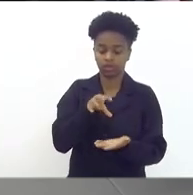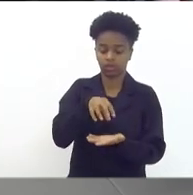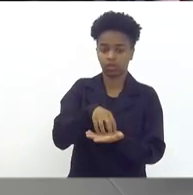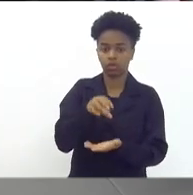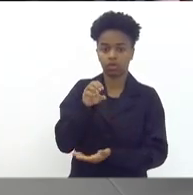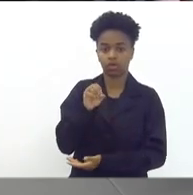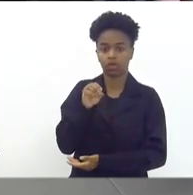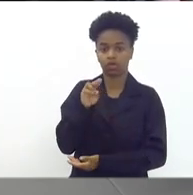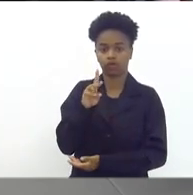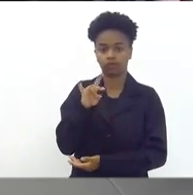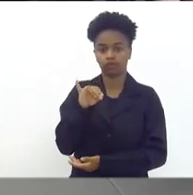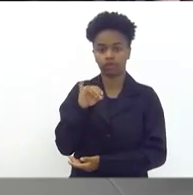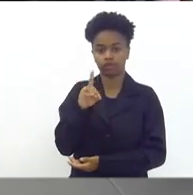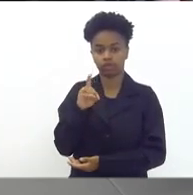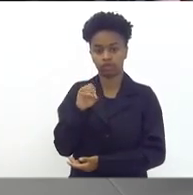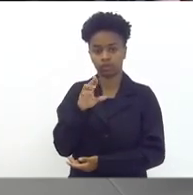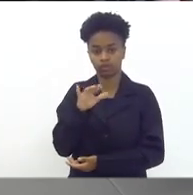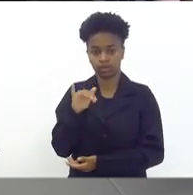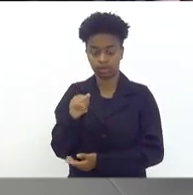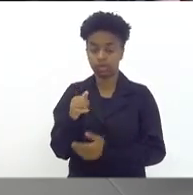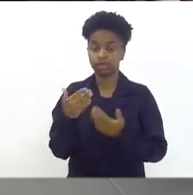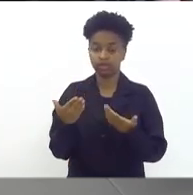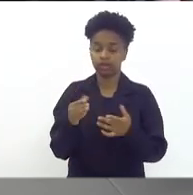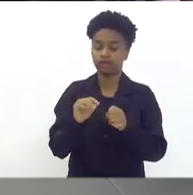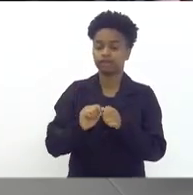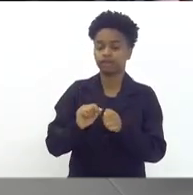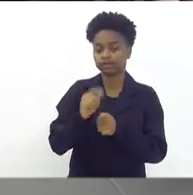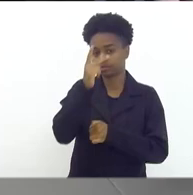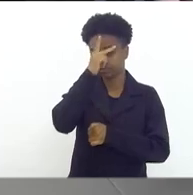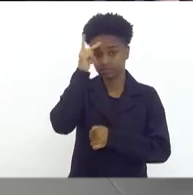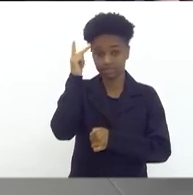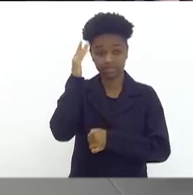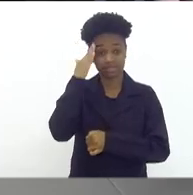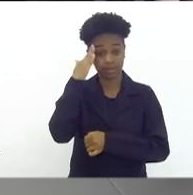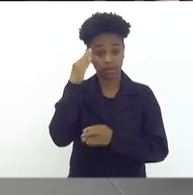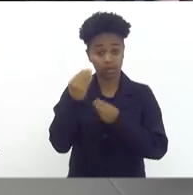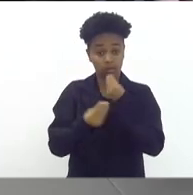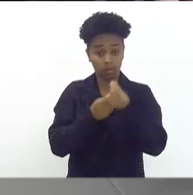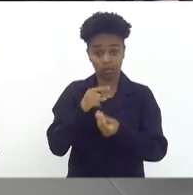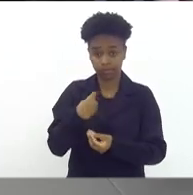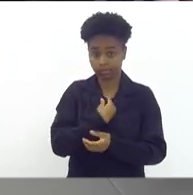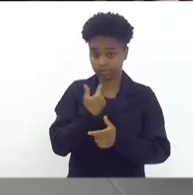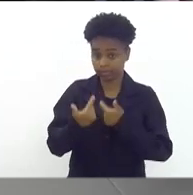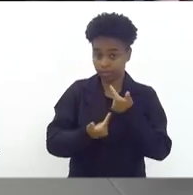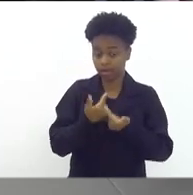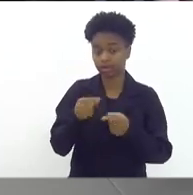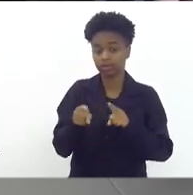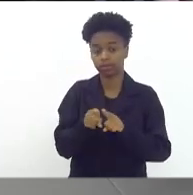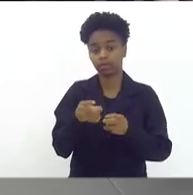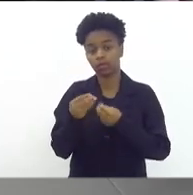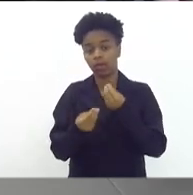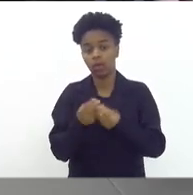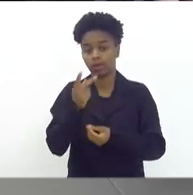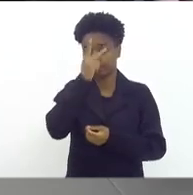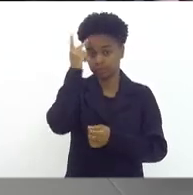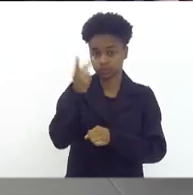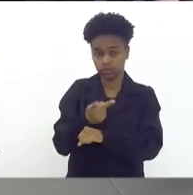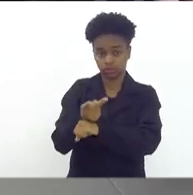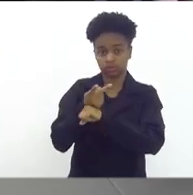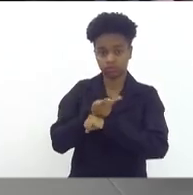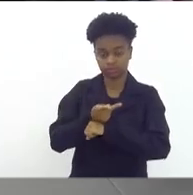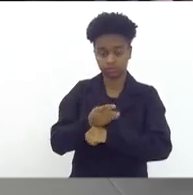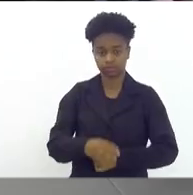tá trazendo com que as pessoas saibam o que que é a agência reguladora e como ela deve proceder junto a agência